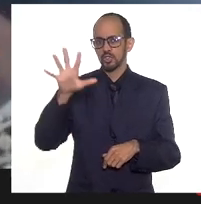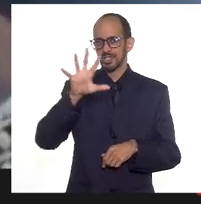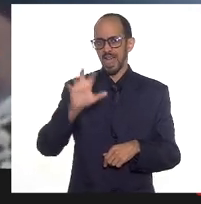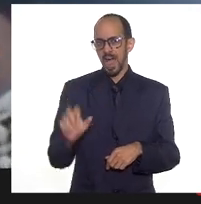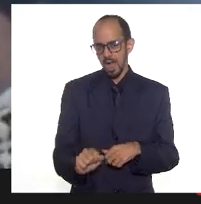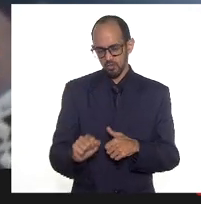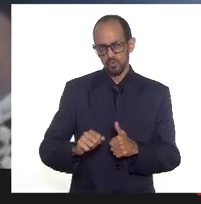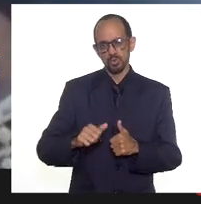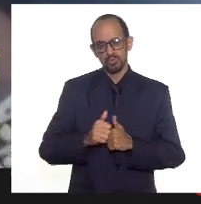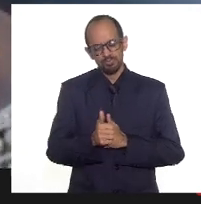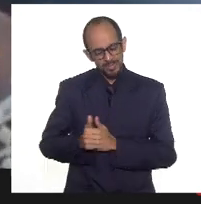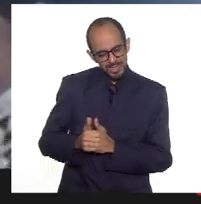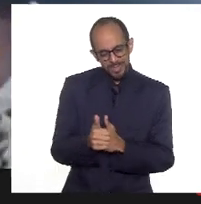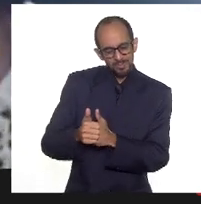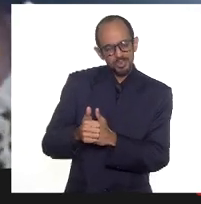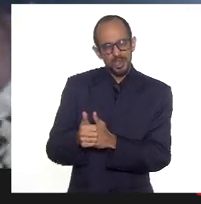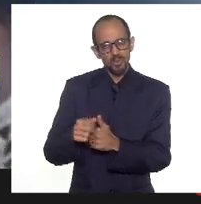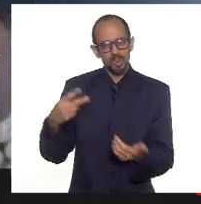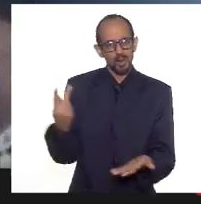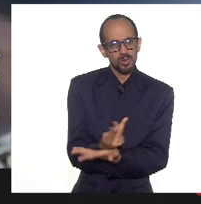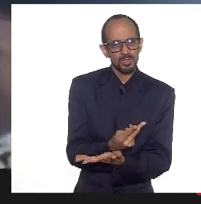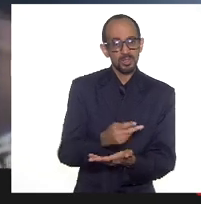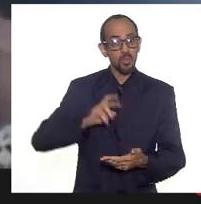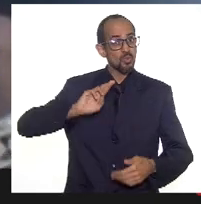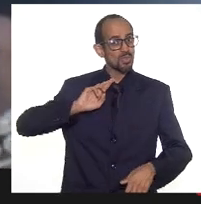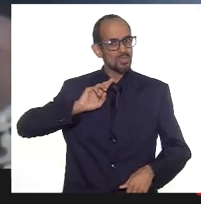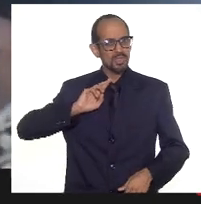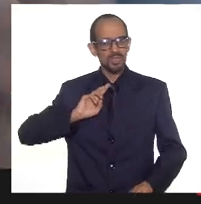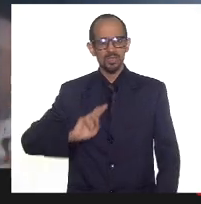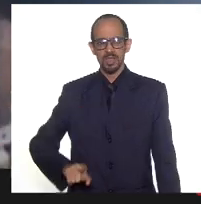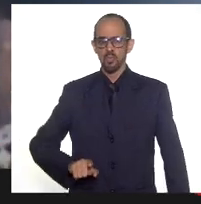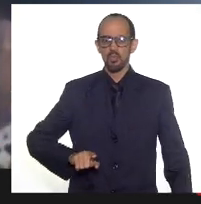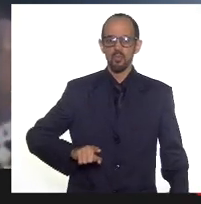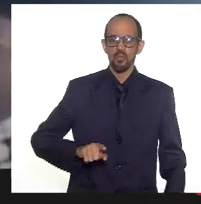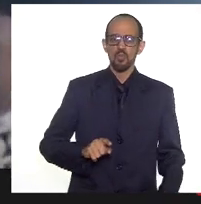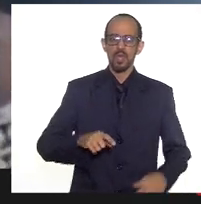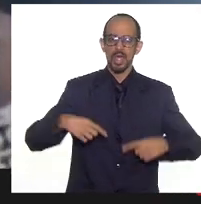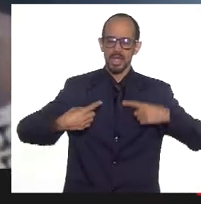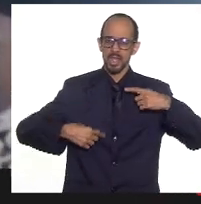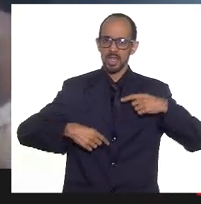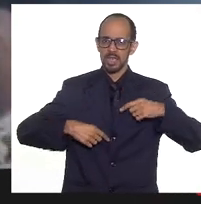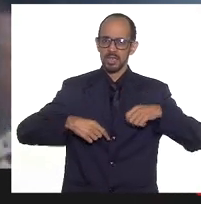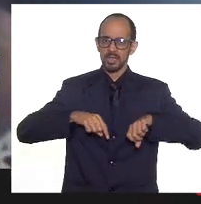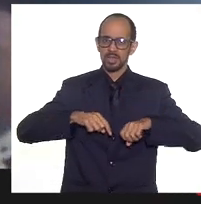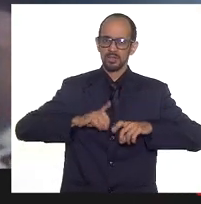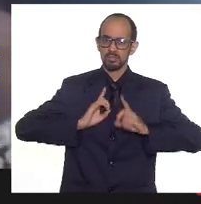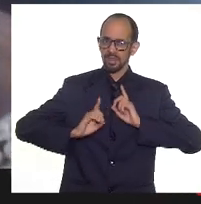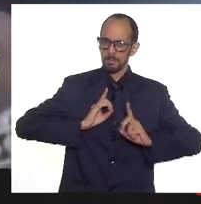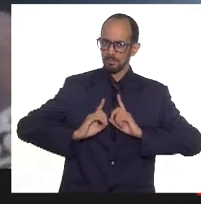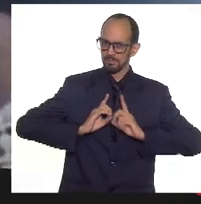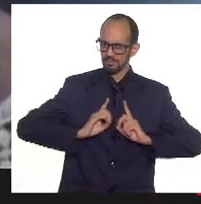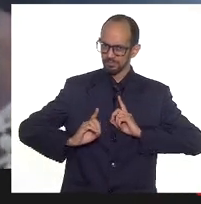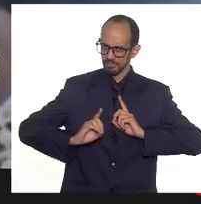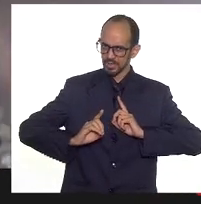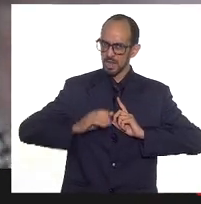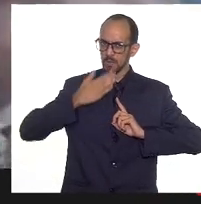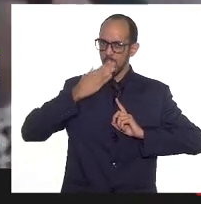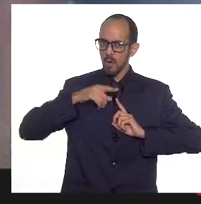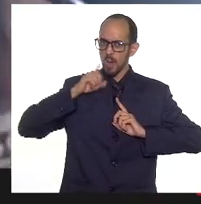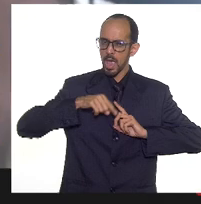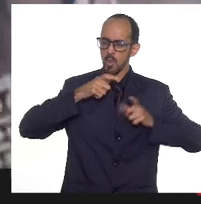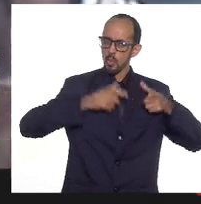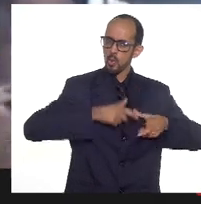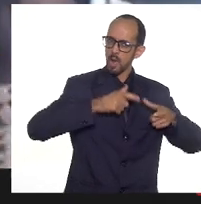têm sofrido, não representa, né, no debate sobre qual é o lugar da religião, né? Ah, você